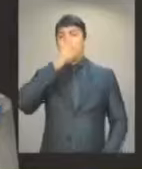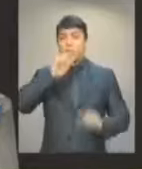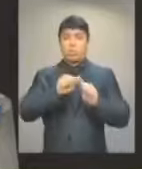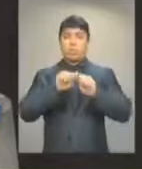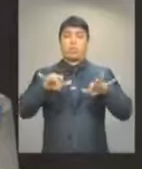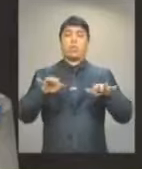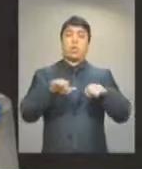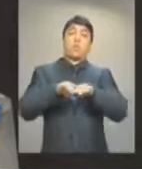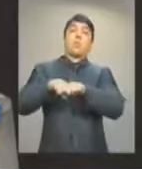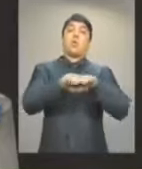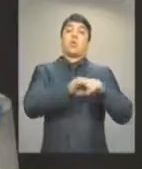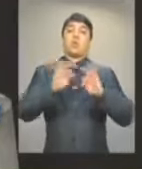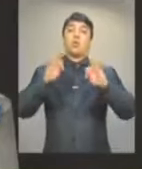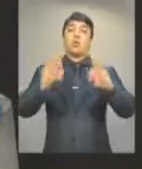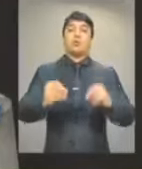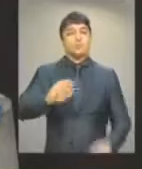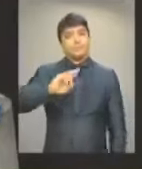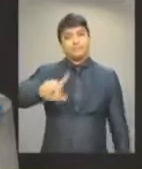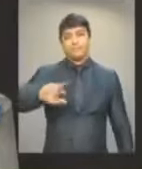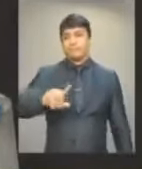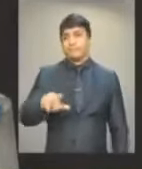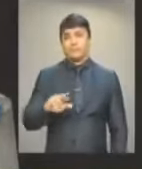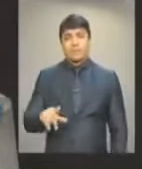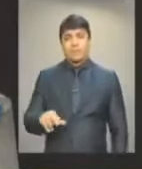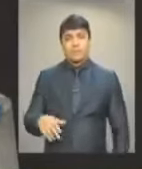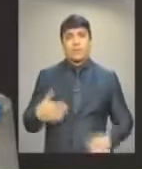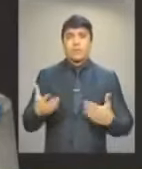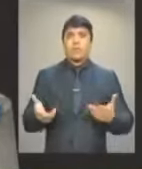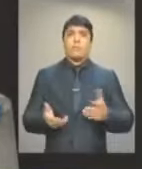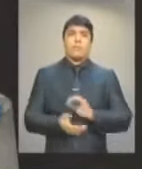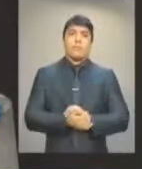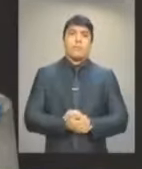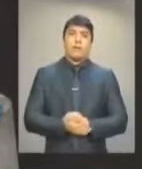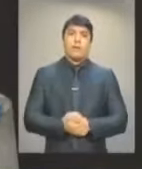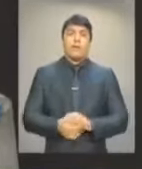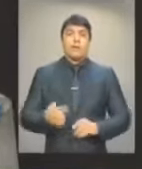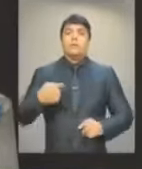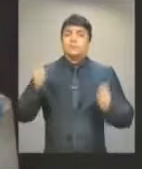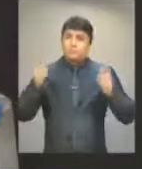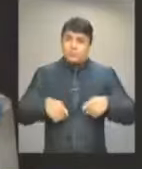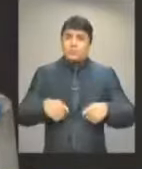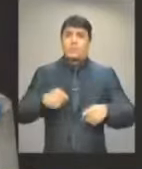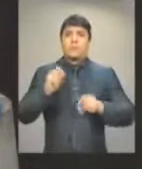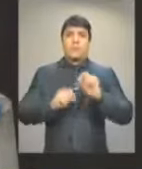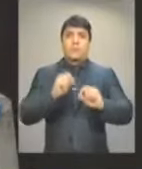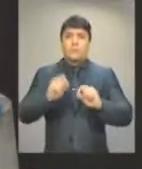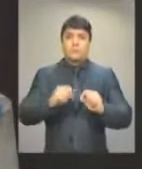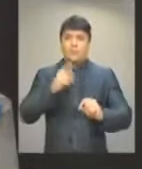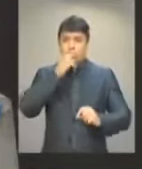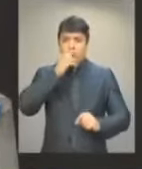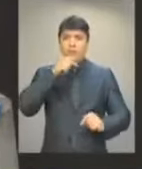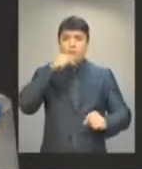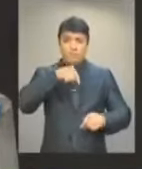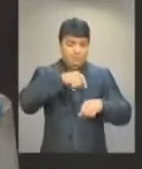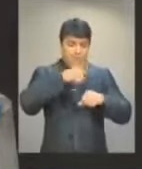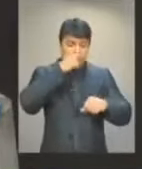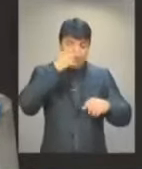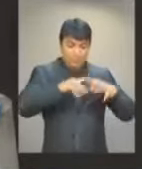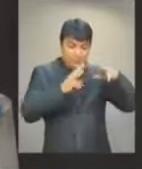porque as desigualdades sociais são gigantescas. Podemos até estar nesse